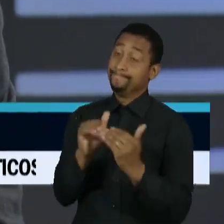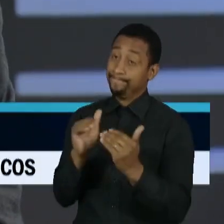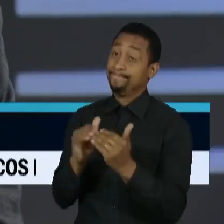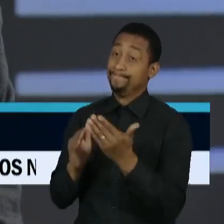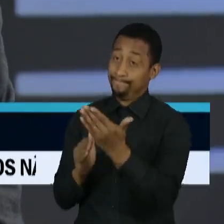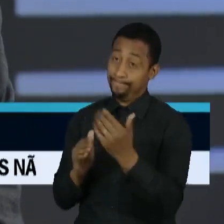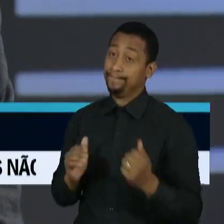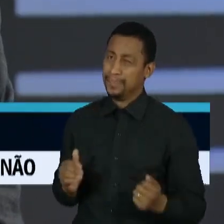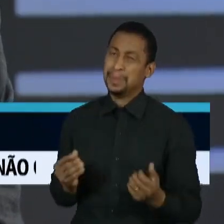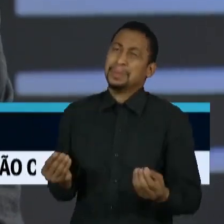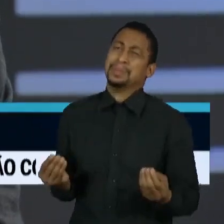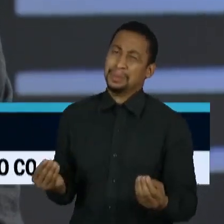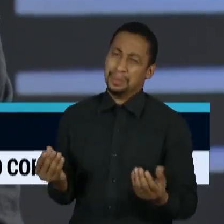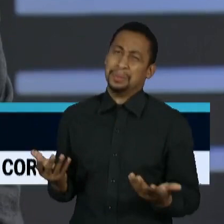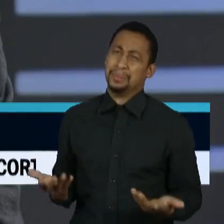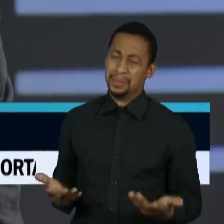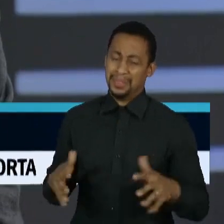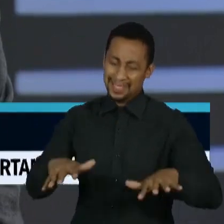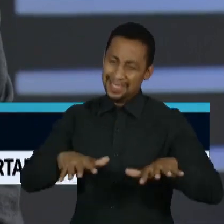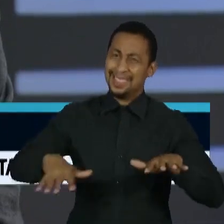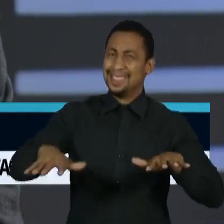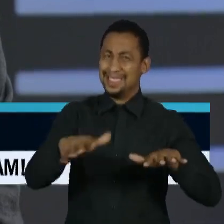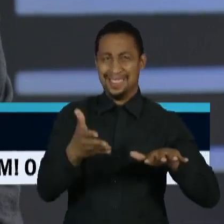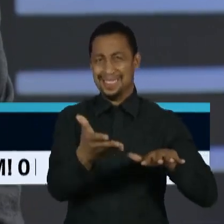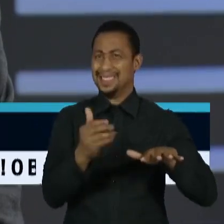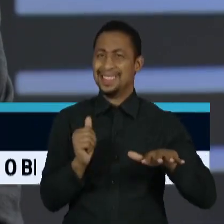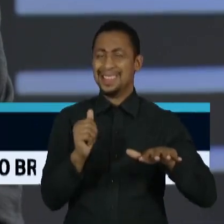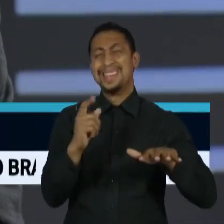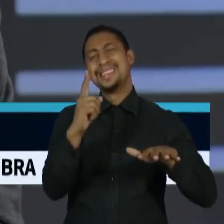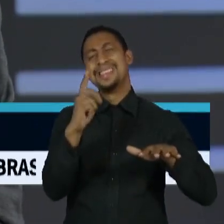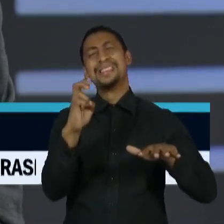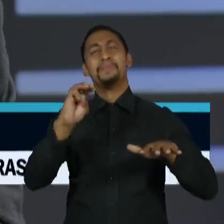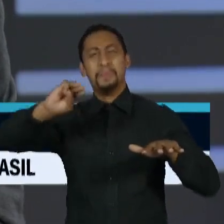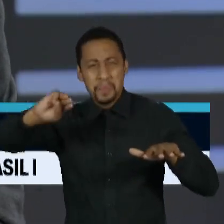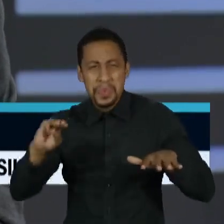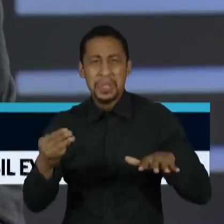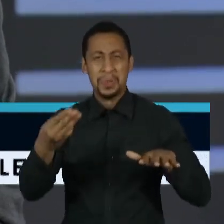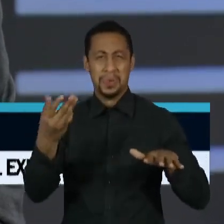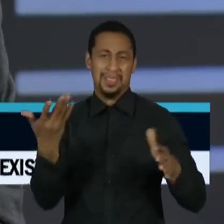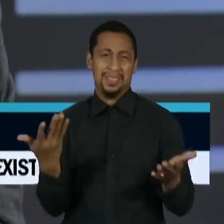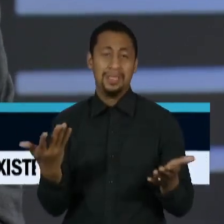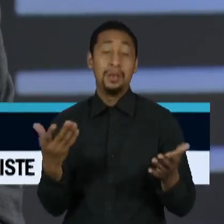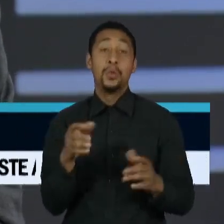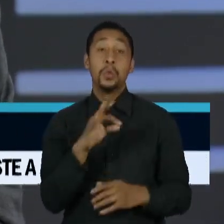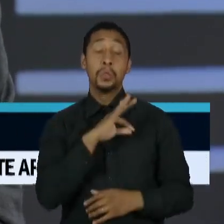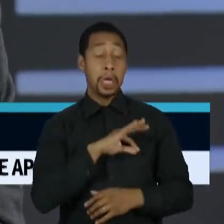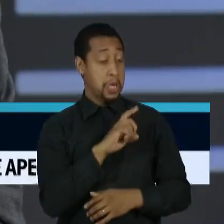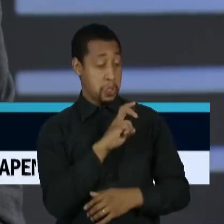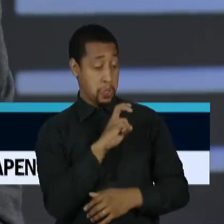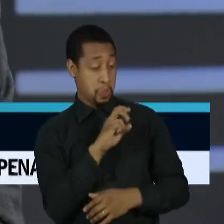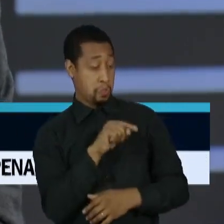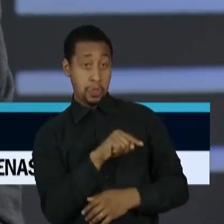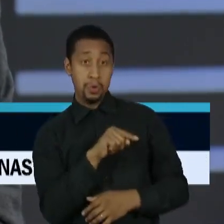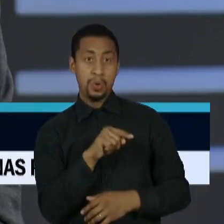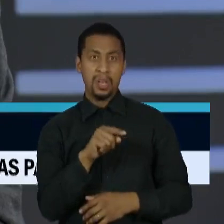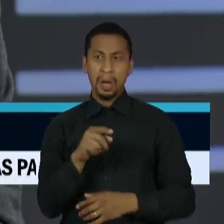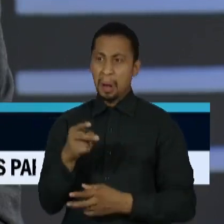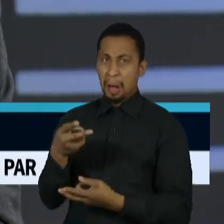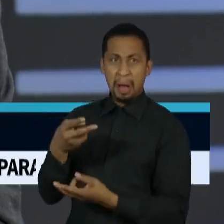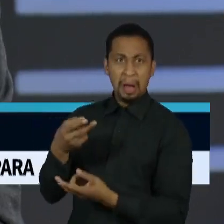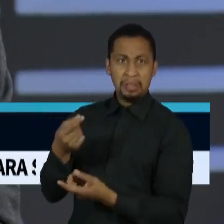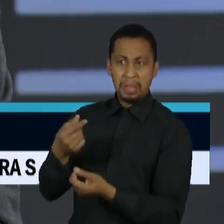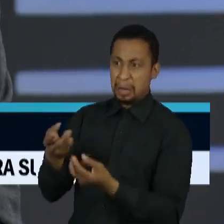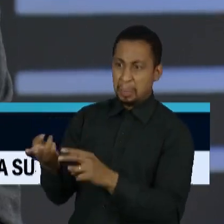Não é possível o cara circular com 15 milhões. Uma pessoa que recebe 5 mil reais por mês. É só seguir